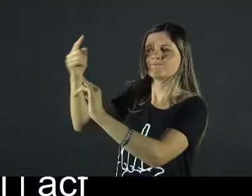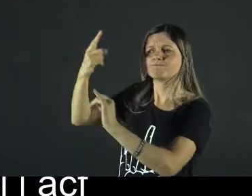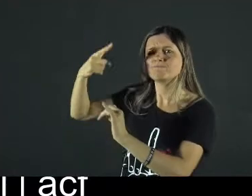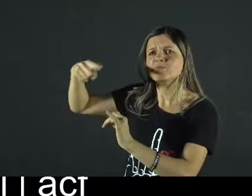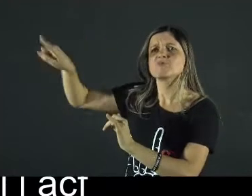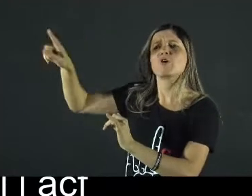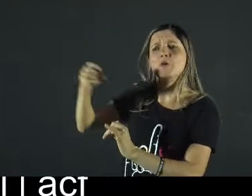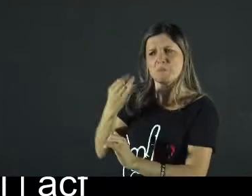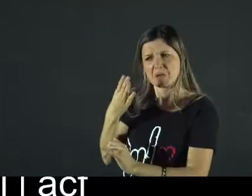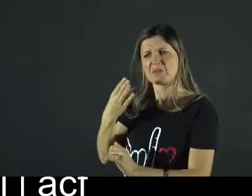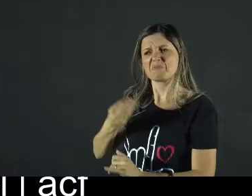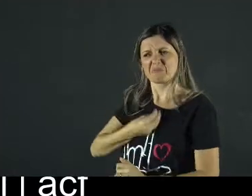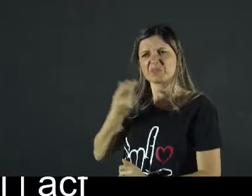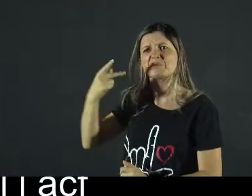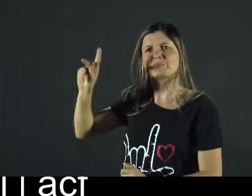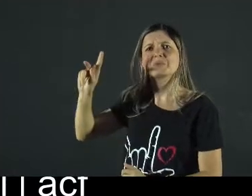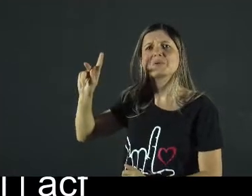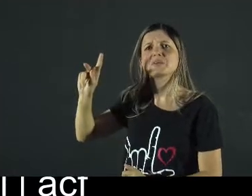bem contigo?